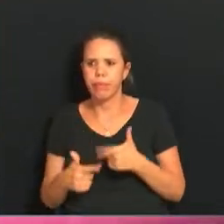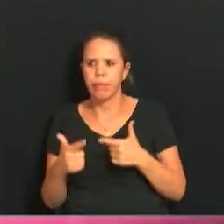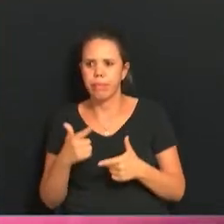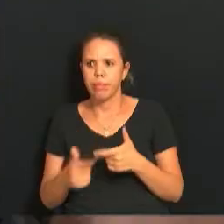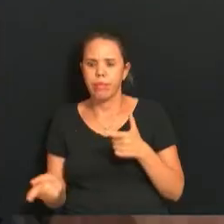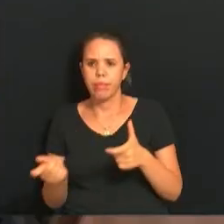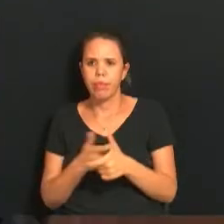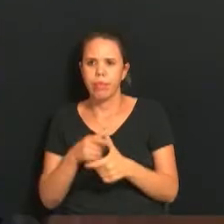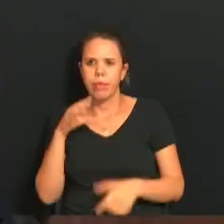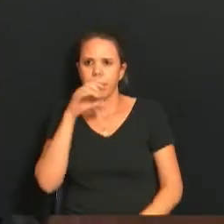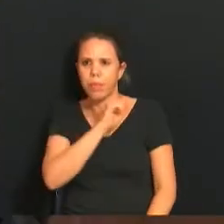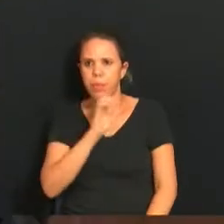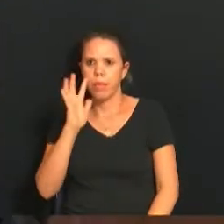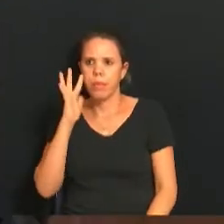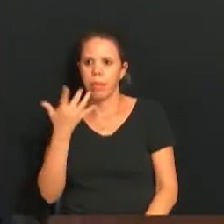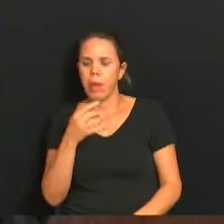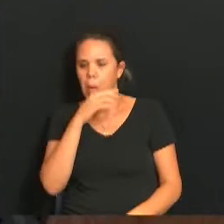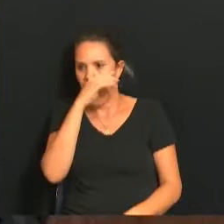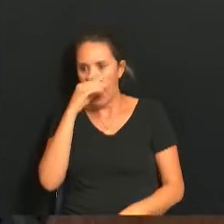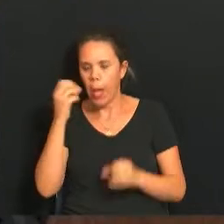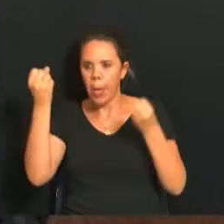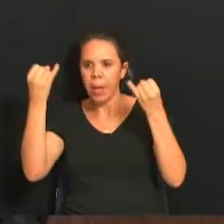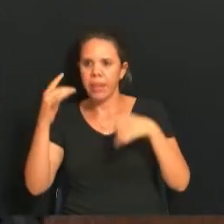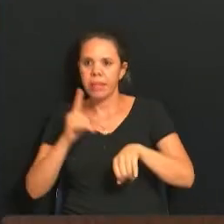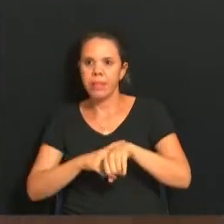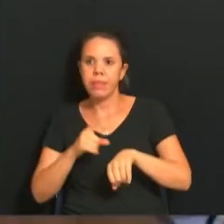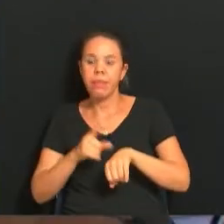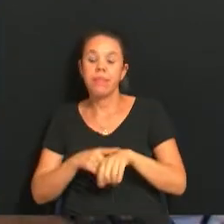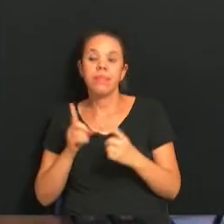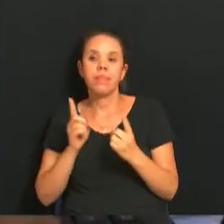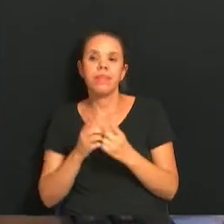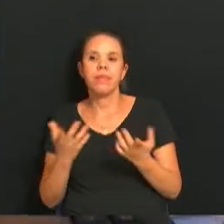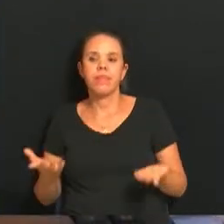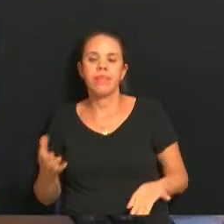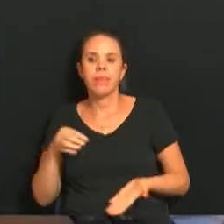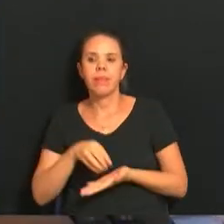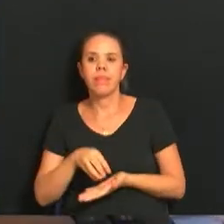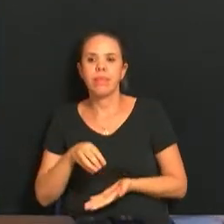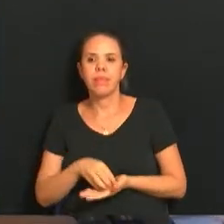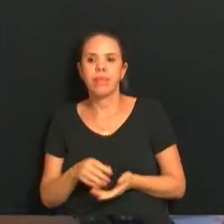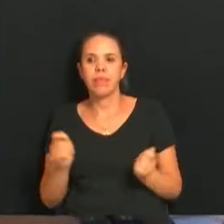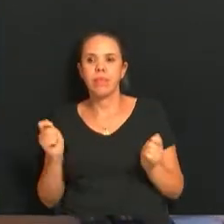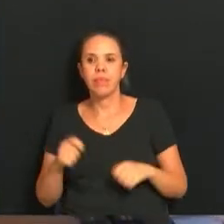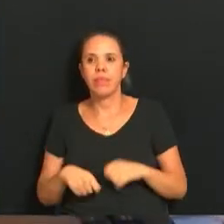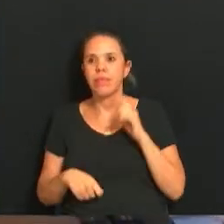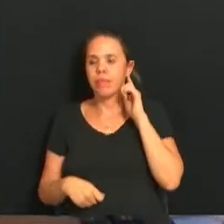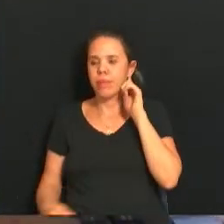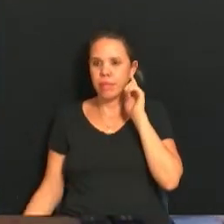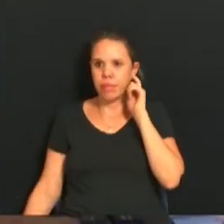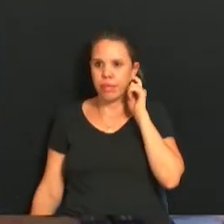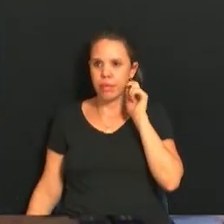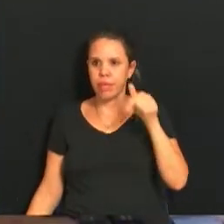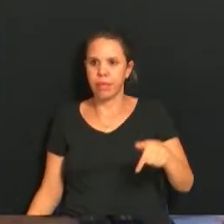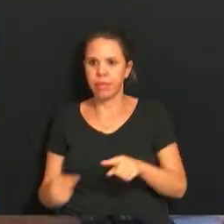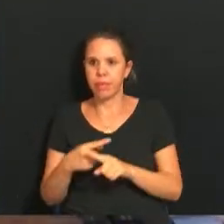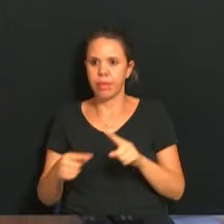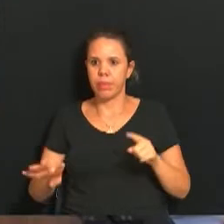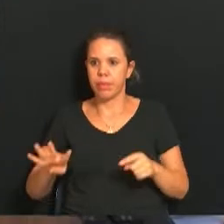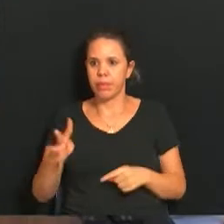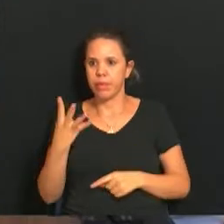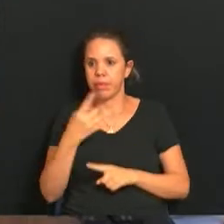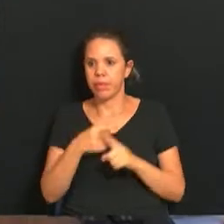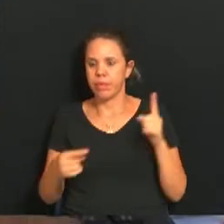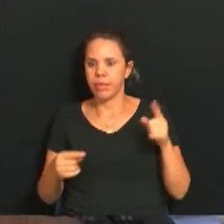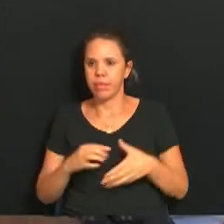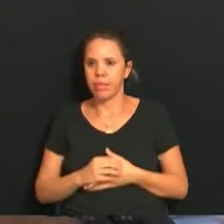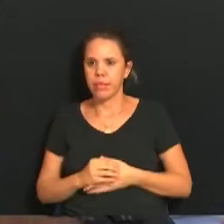de imediato. Raquel ressaltou os horários de atendimento do órgão. O atendimento da Casa do Empreendedor é das 7h30 às 4h30, e